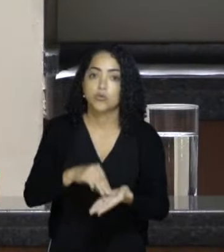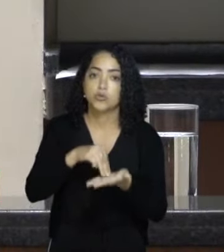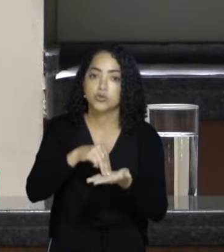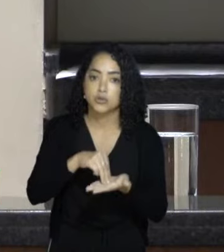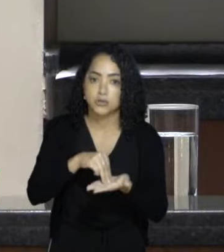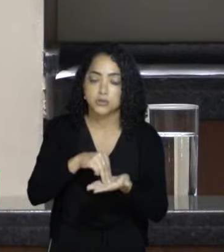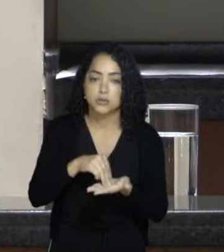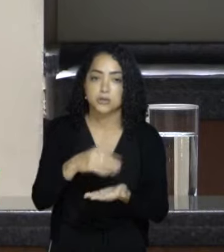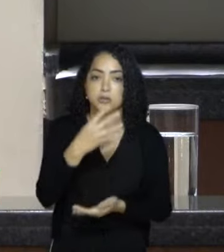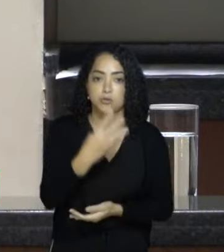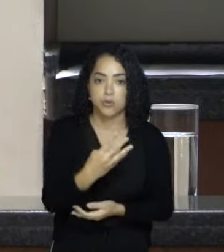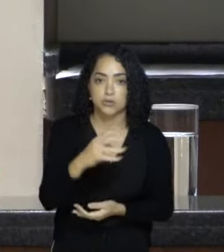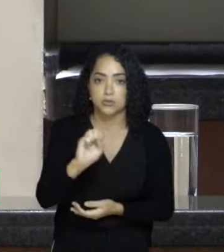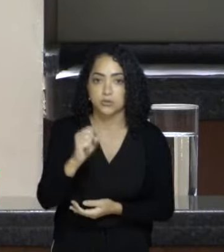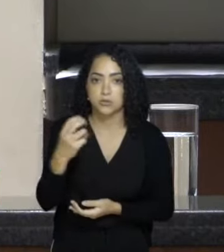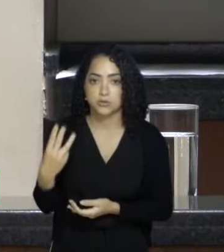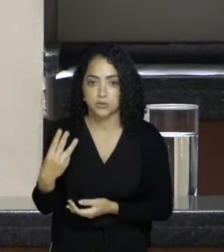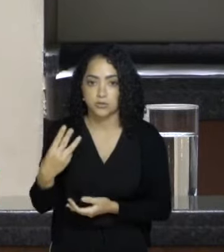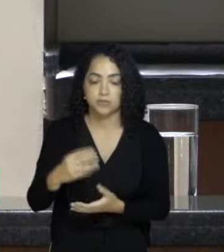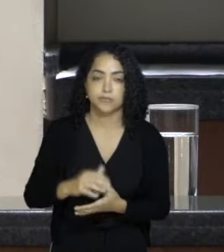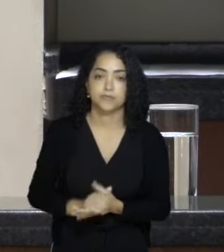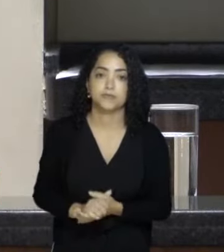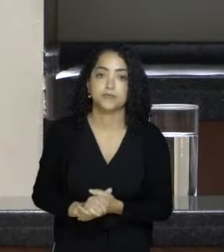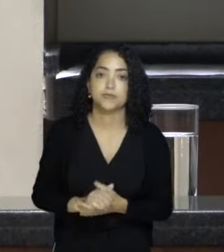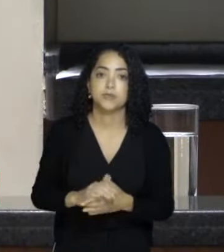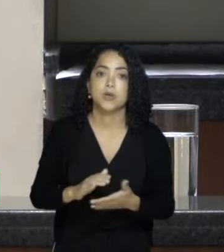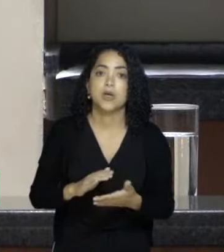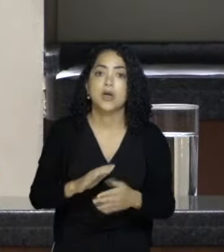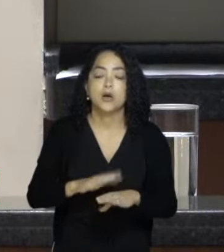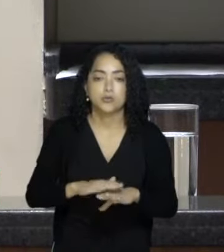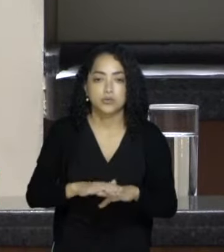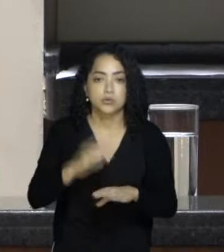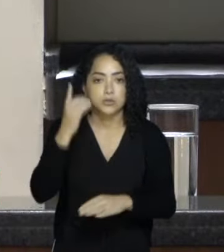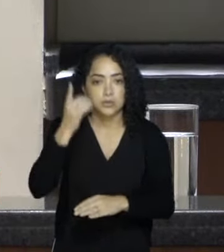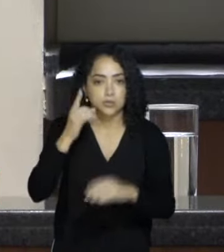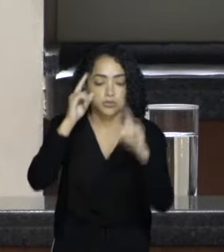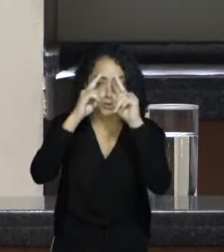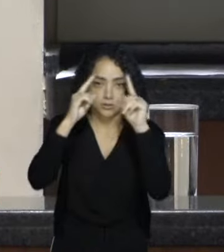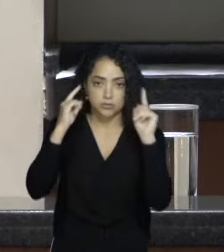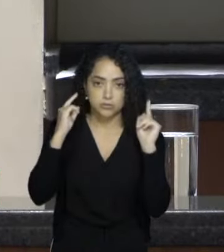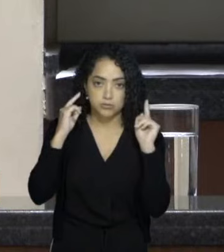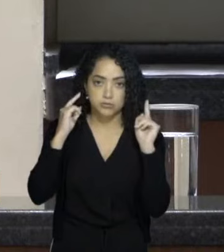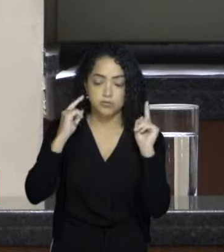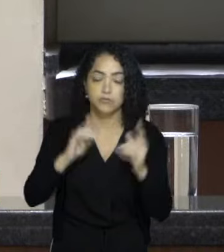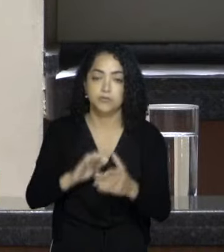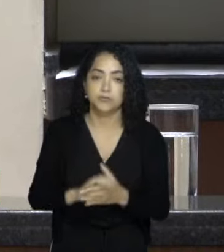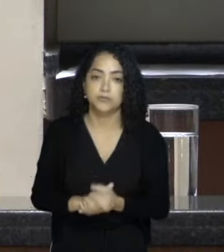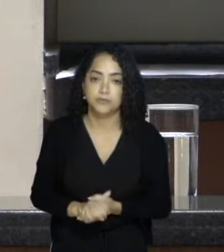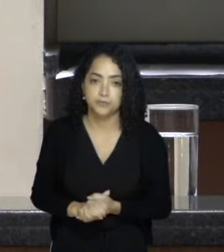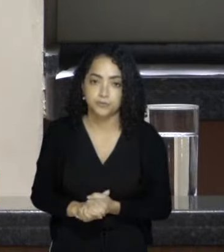Moção 483, 2023, autoria do deputado Neudir Sareta, manifestando